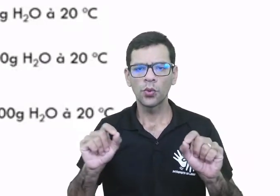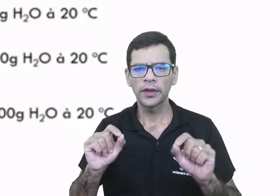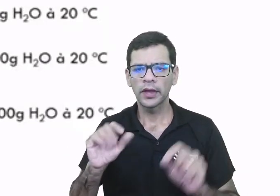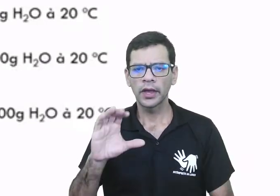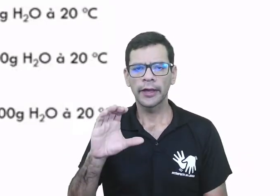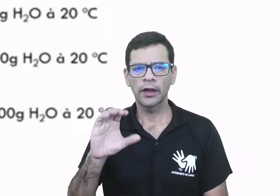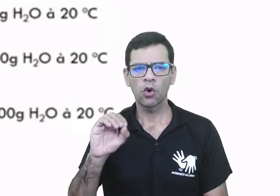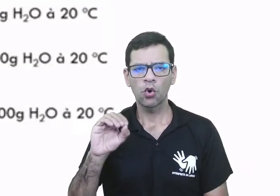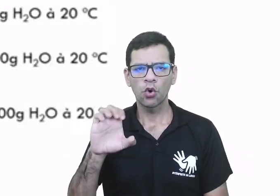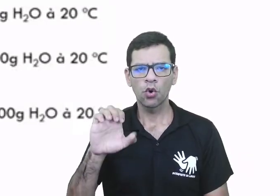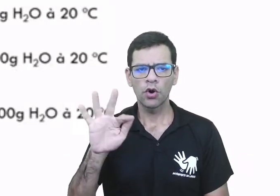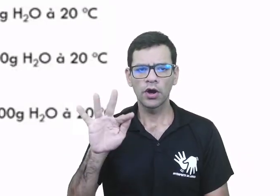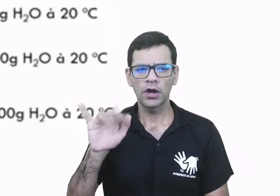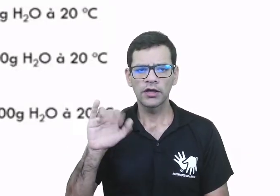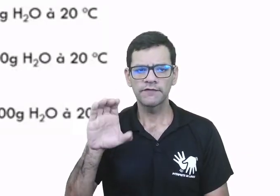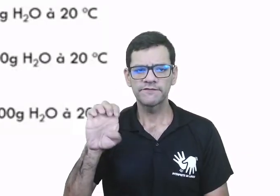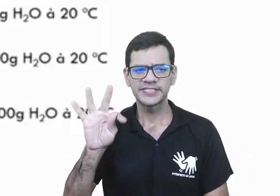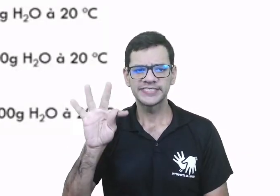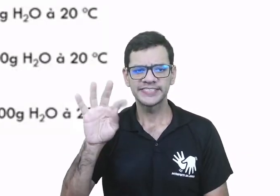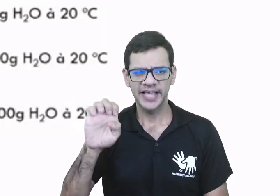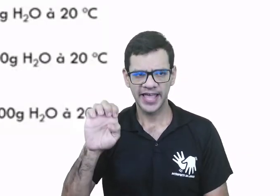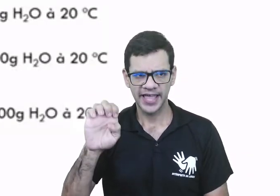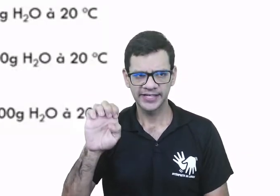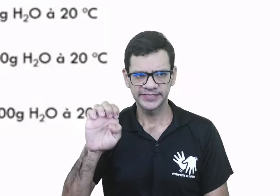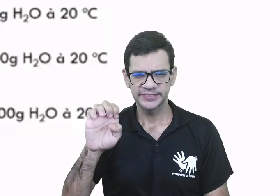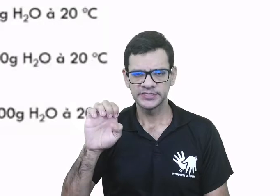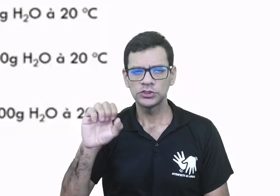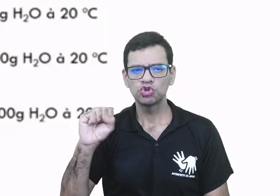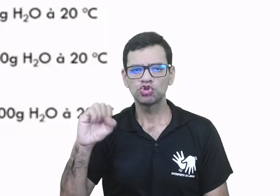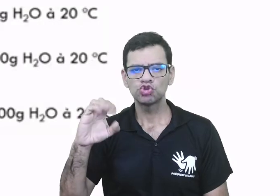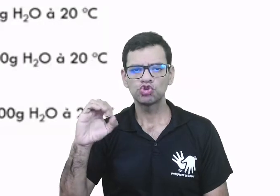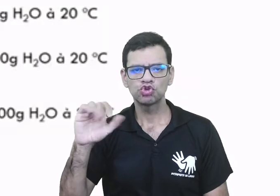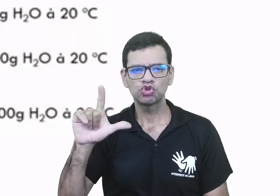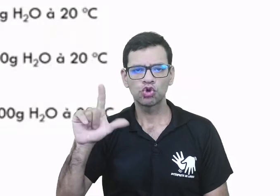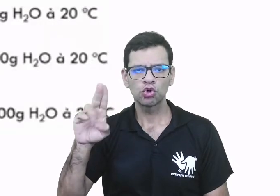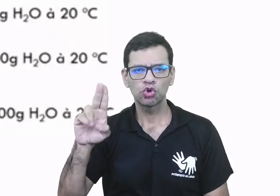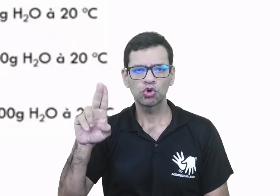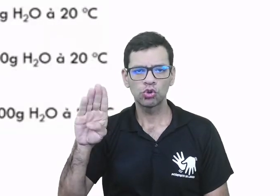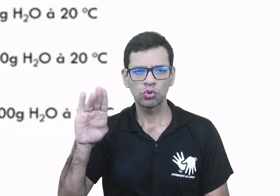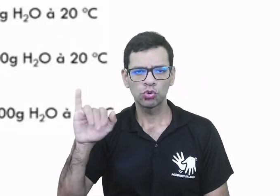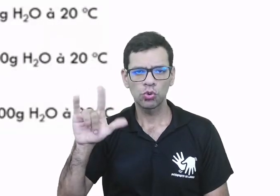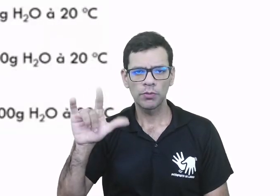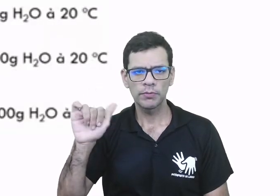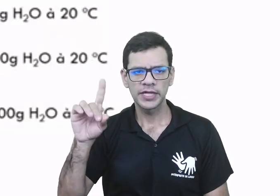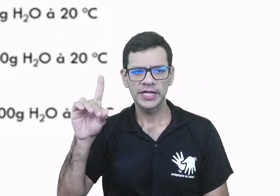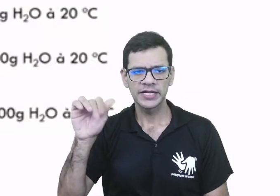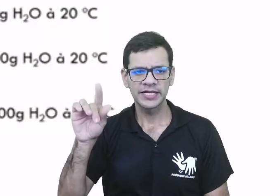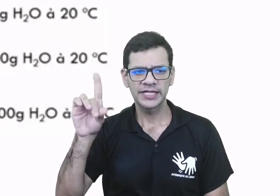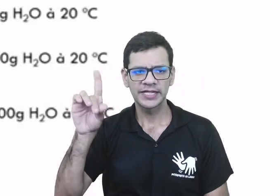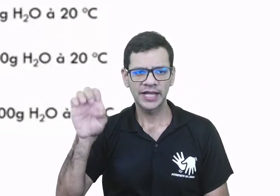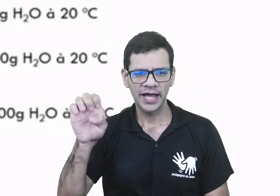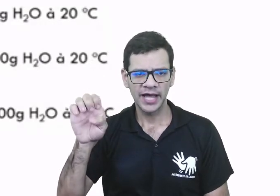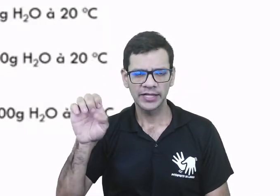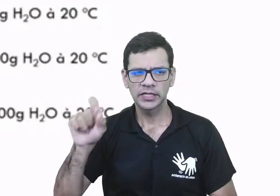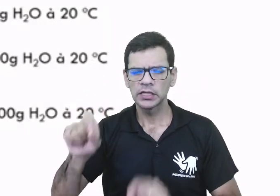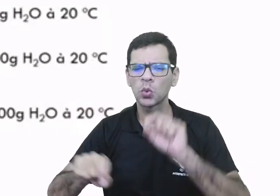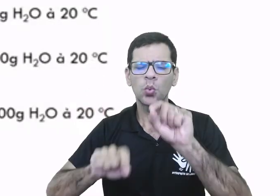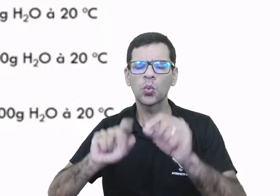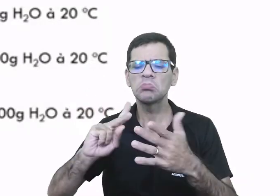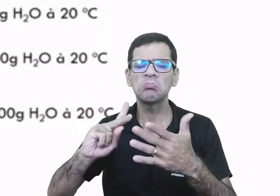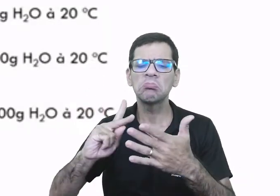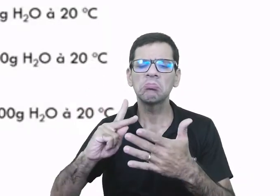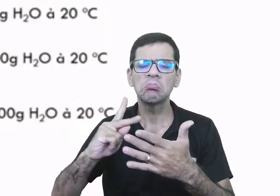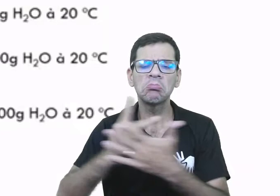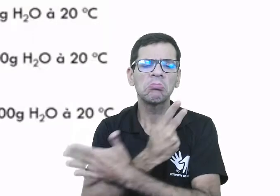Existe uma quantidade máxima que a gente consegue solubilizar de uma determinada substância a